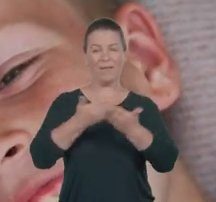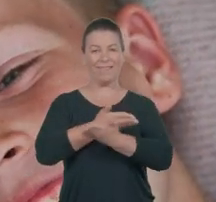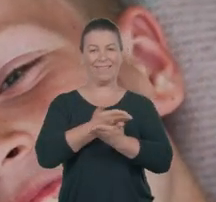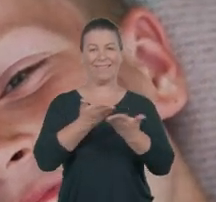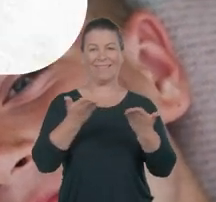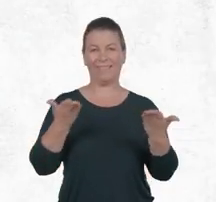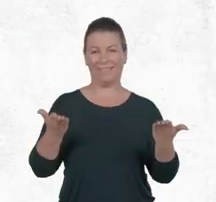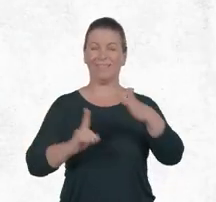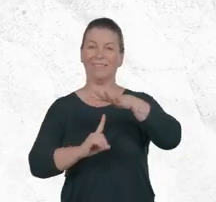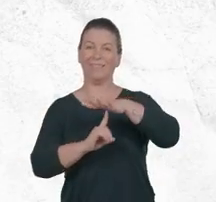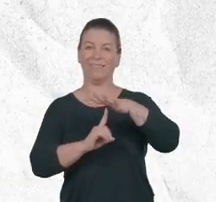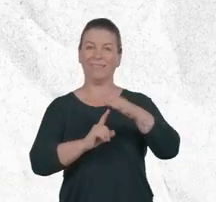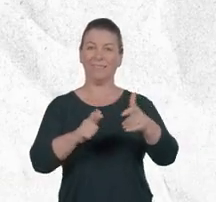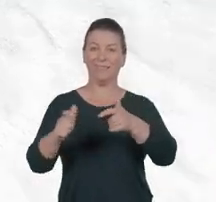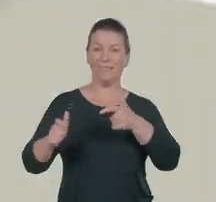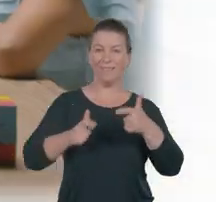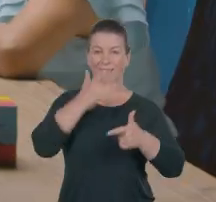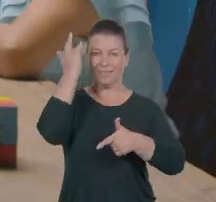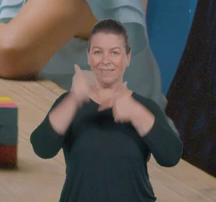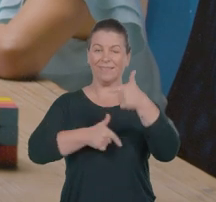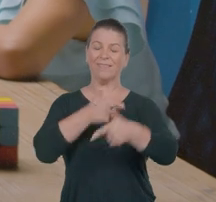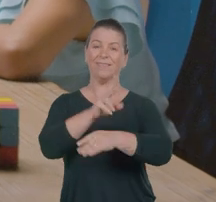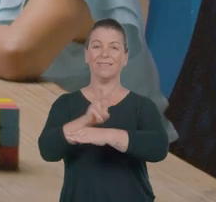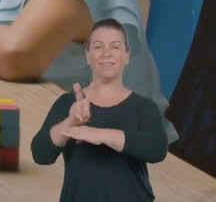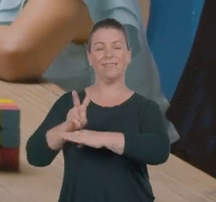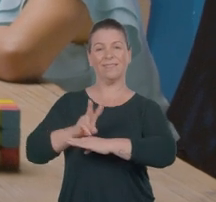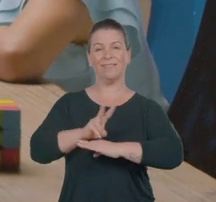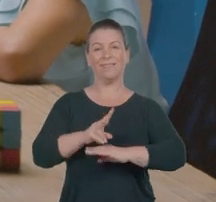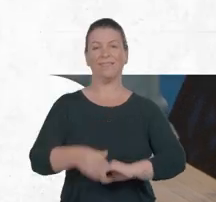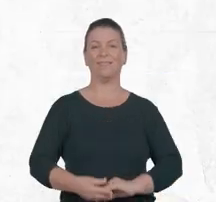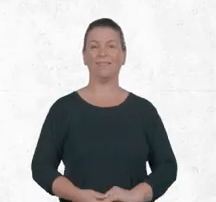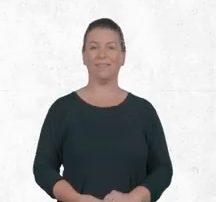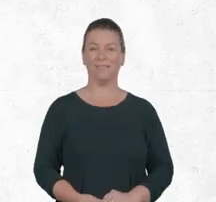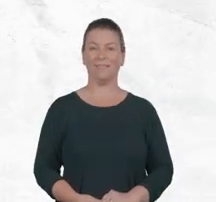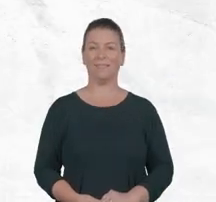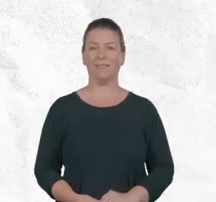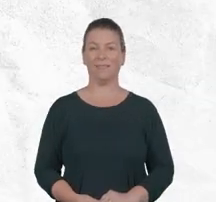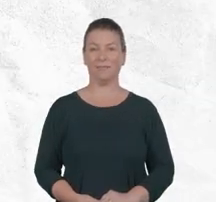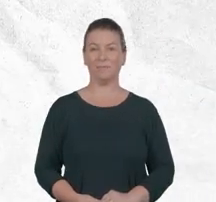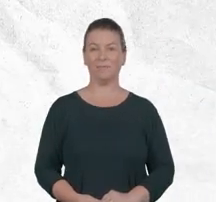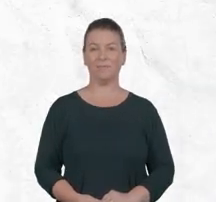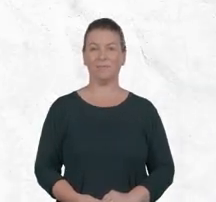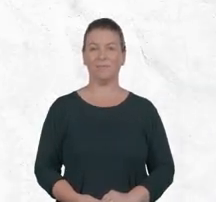piazada e pras gurias. Paraná, terra de gente que trabalha e cuida.